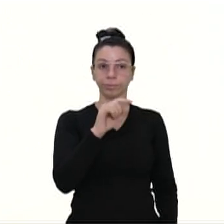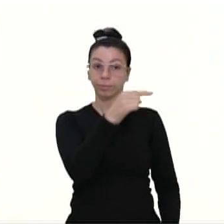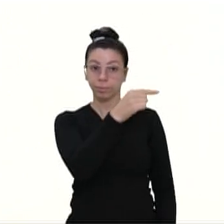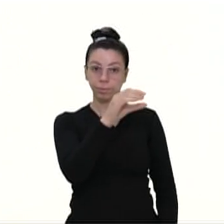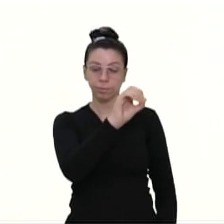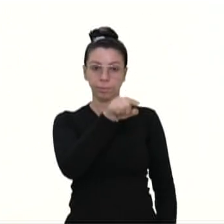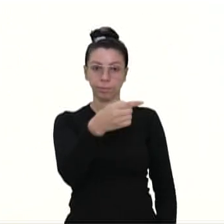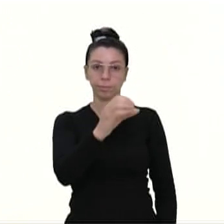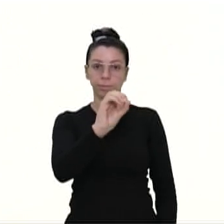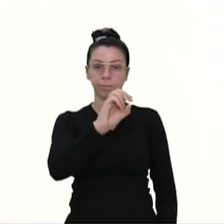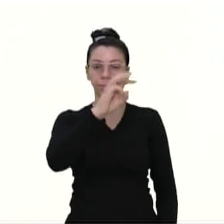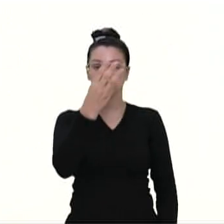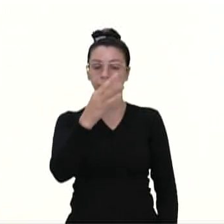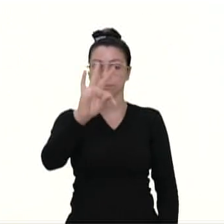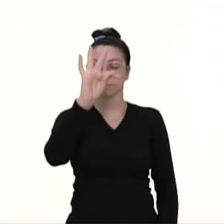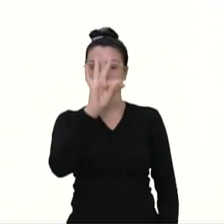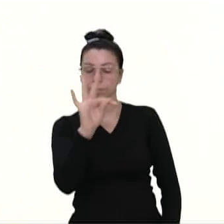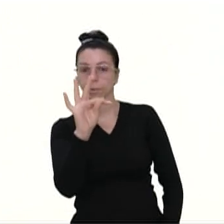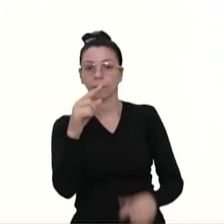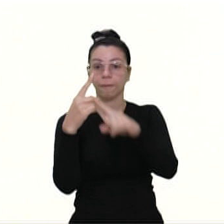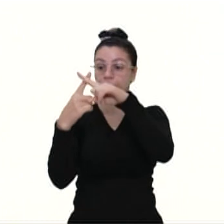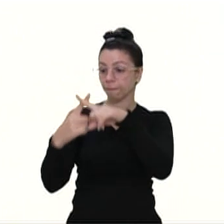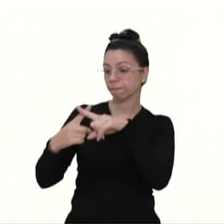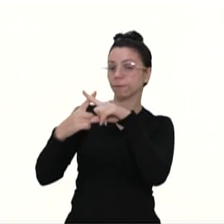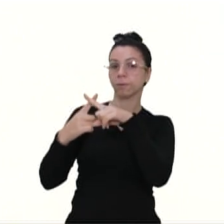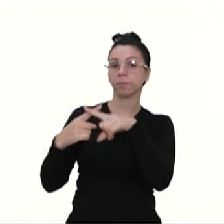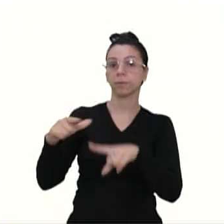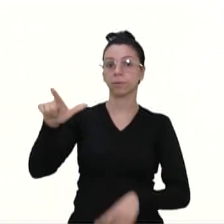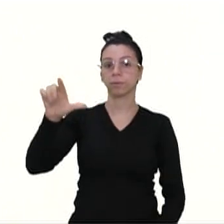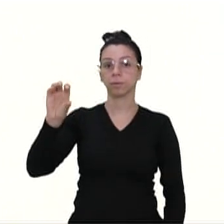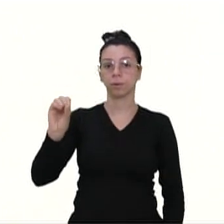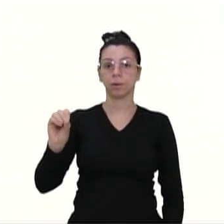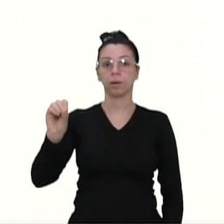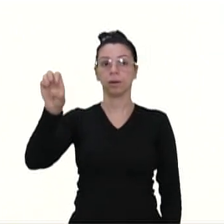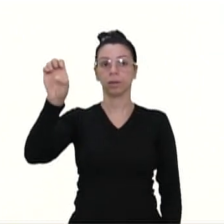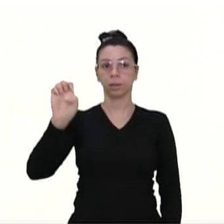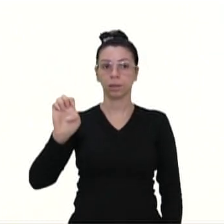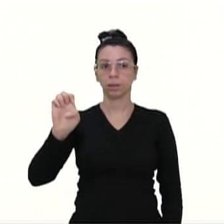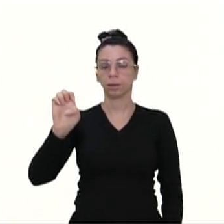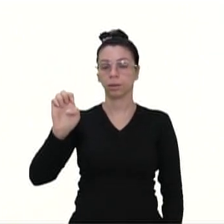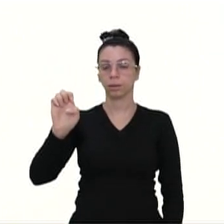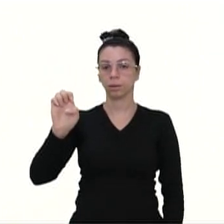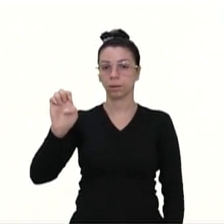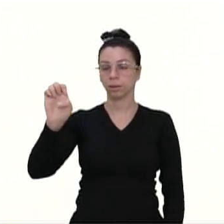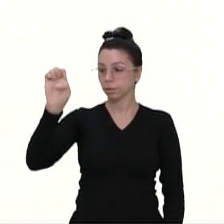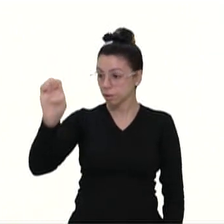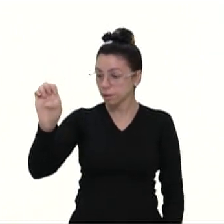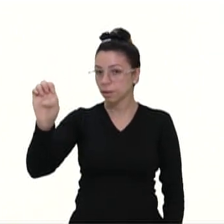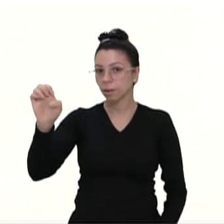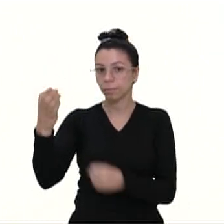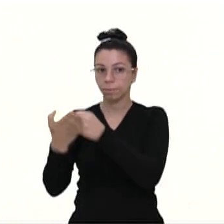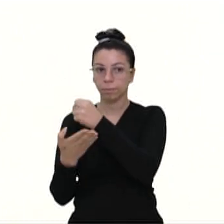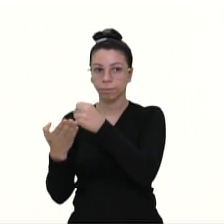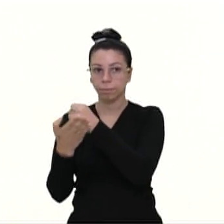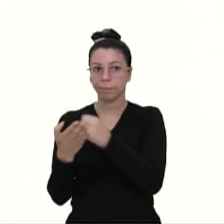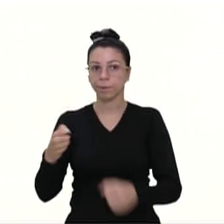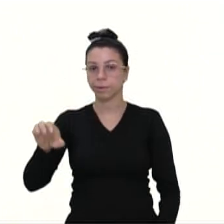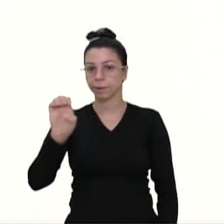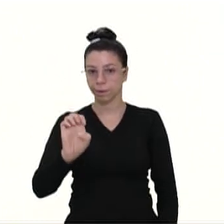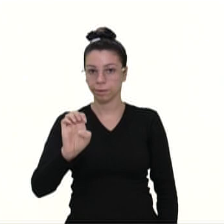menos 0,03t multiplicando o log de E na base E. E aqui de novo a gente usa os casos